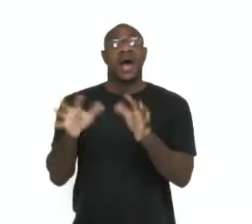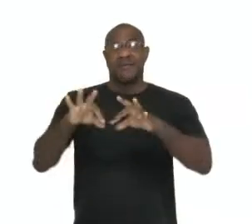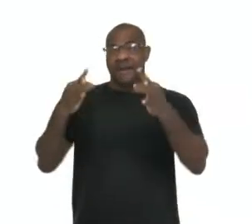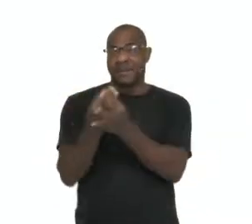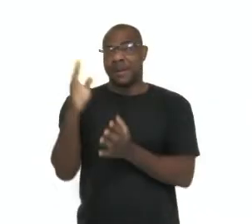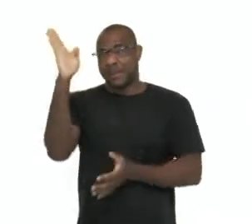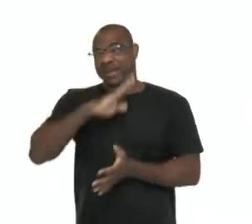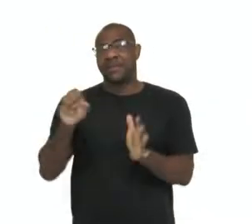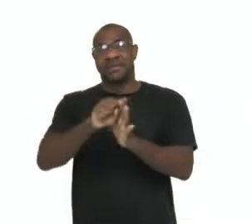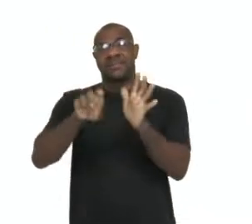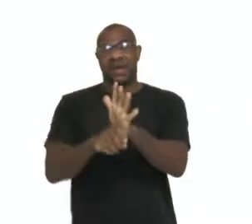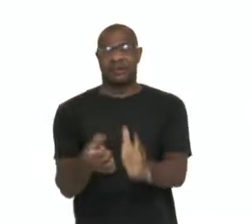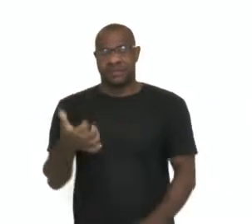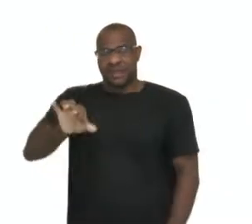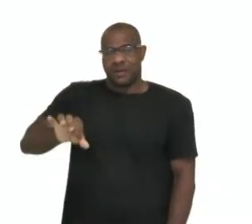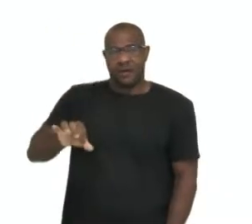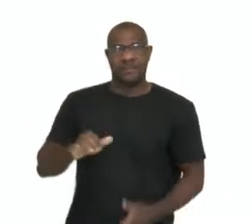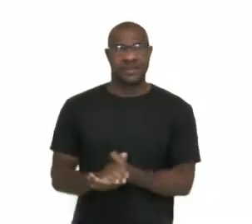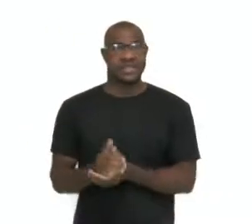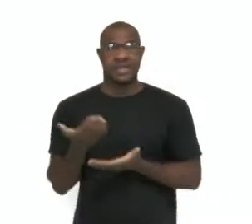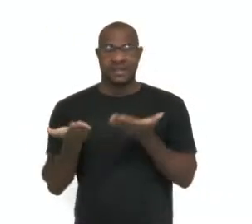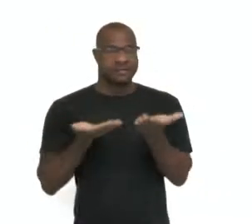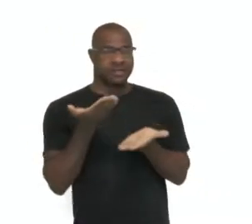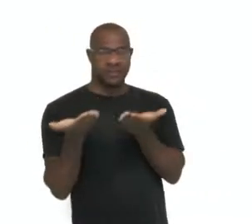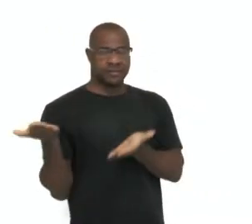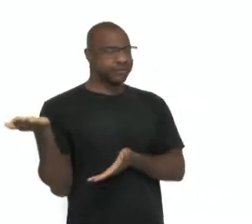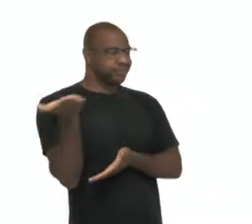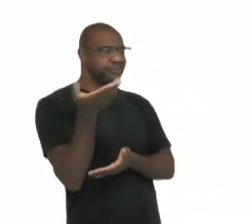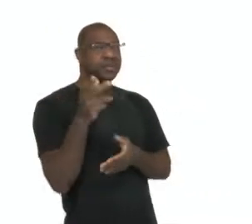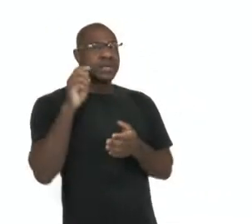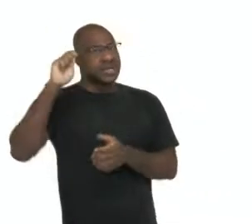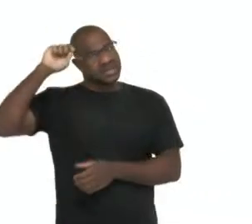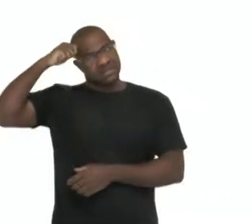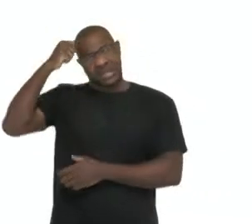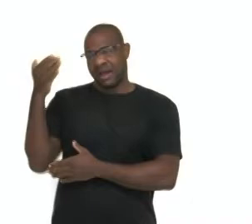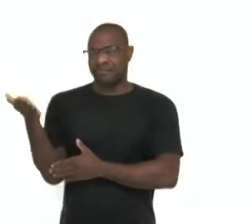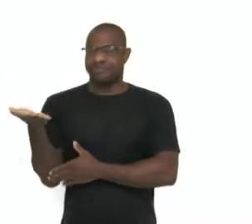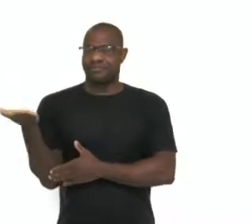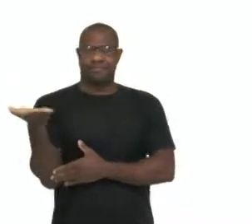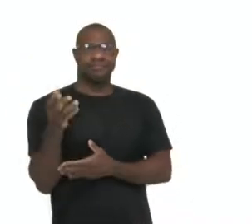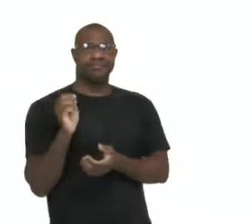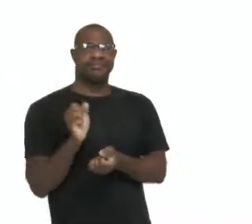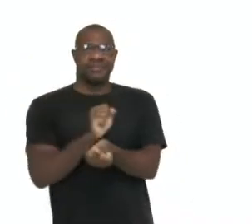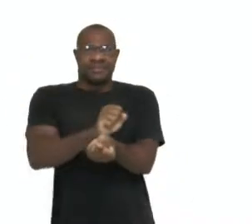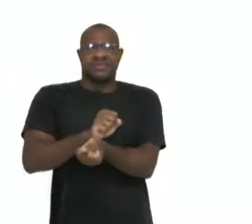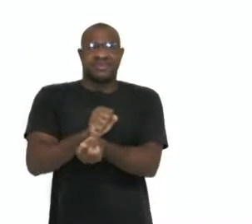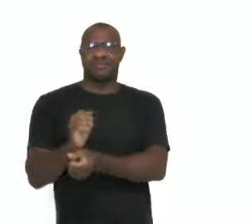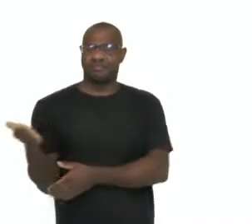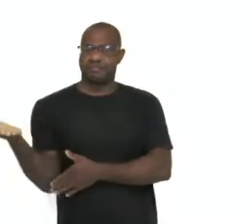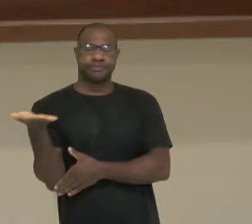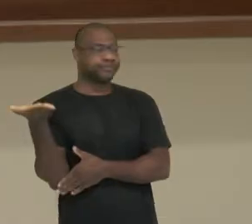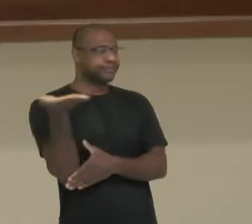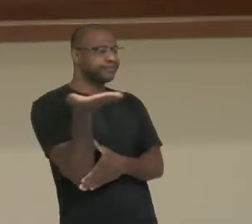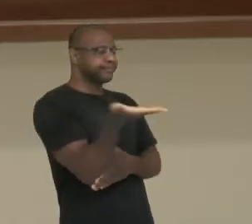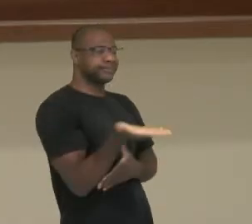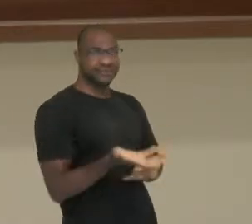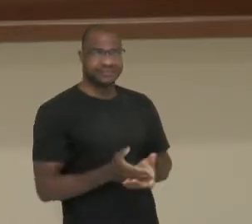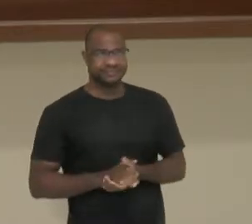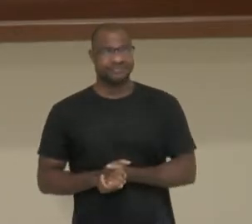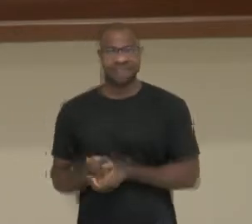sendo servida por escravos, e a gente vai ver que então existia ali dentro do lar essa convivência,